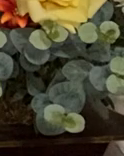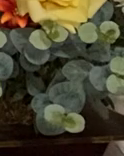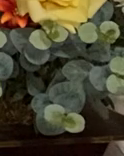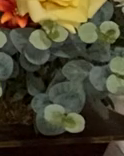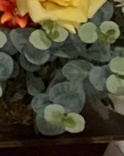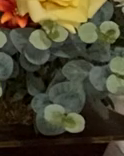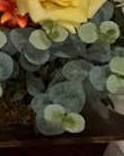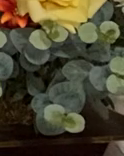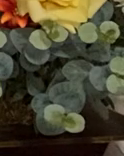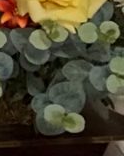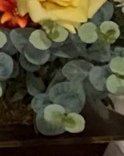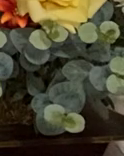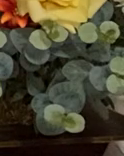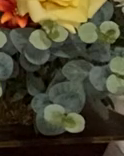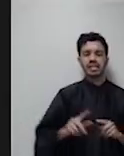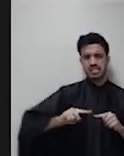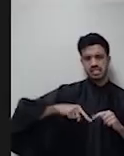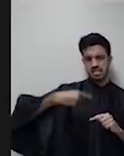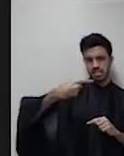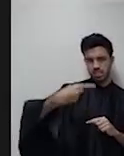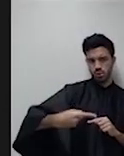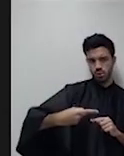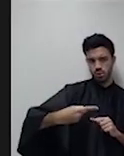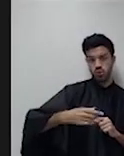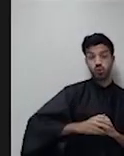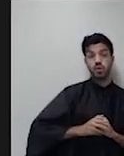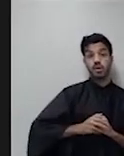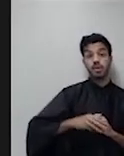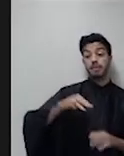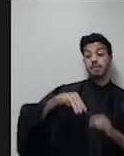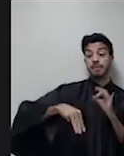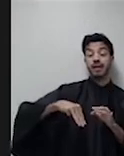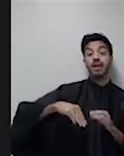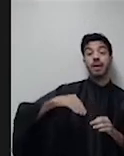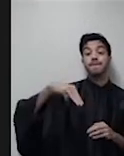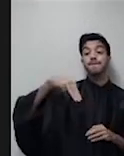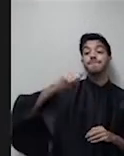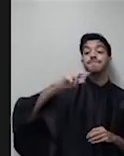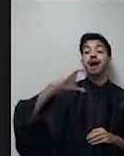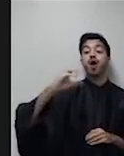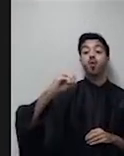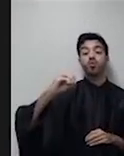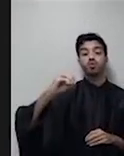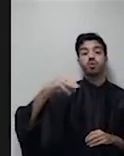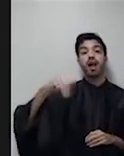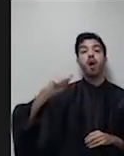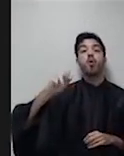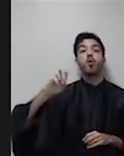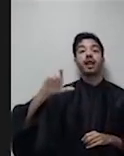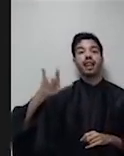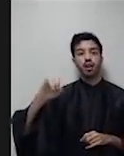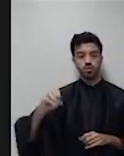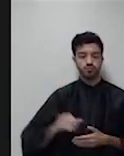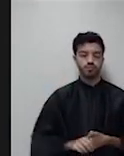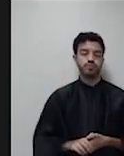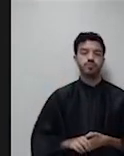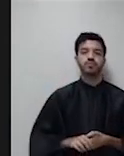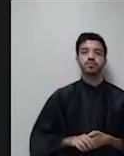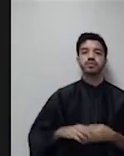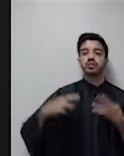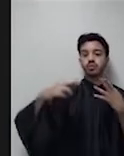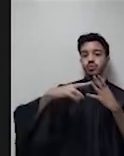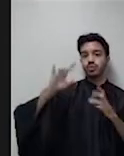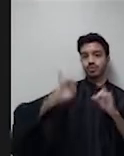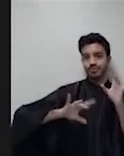3ª turma do Superior Tribunal de Justiça a terceira turma do STJ decidiu por unanimidade dar provimento ao recurso